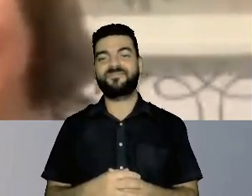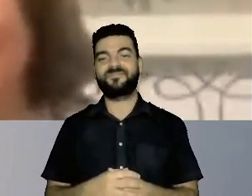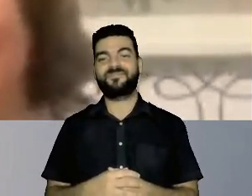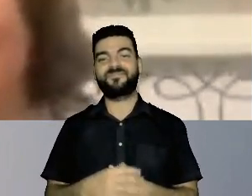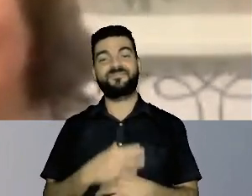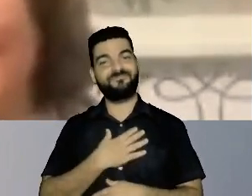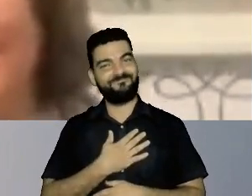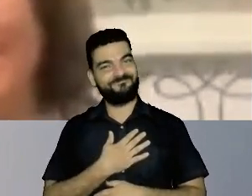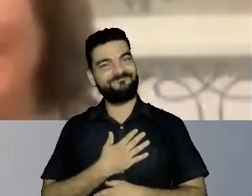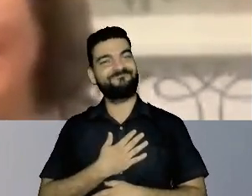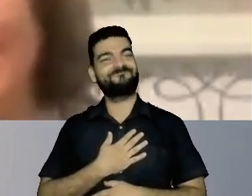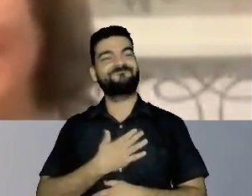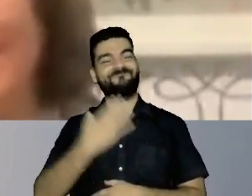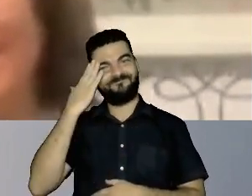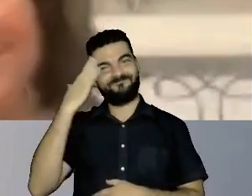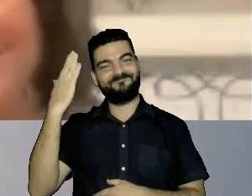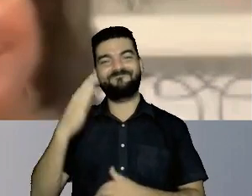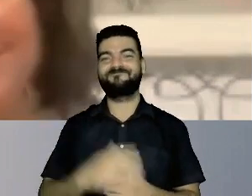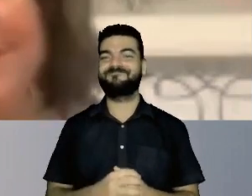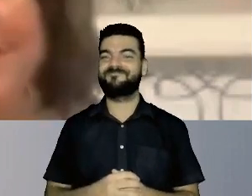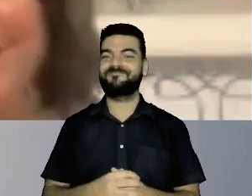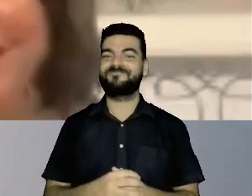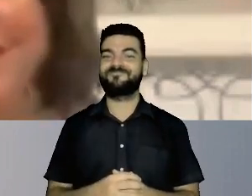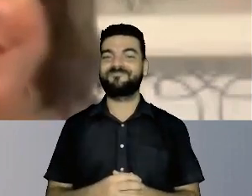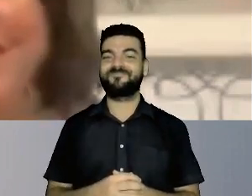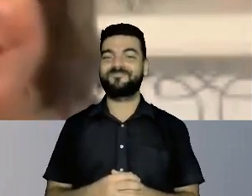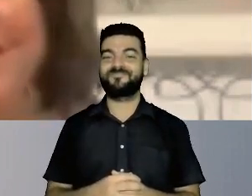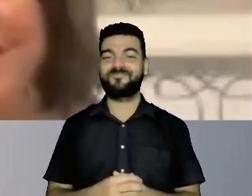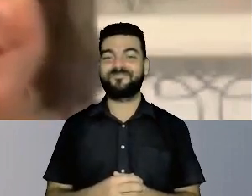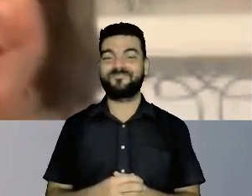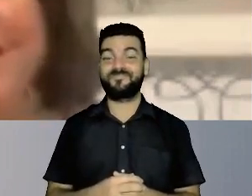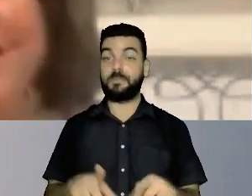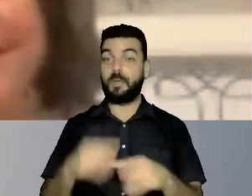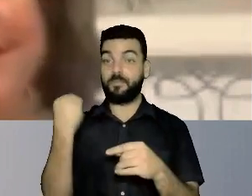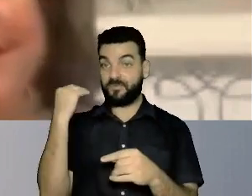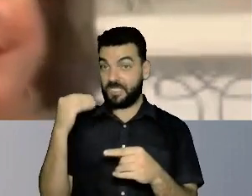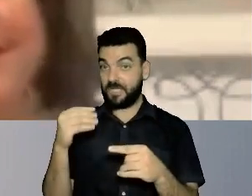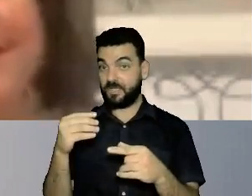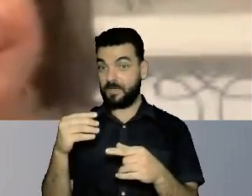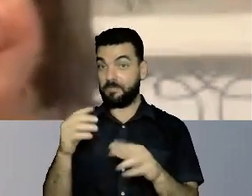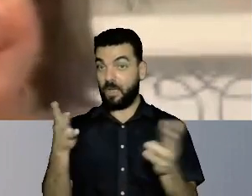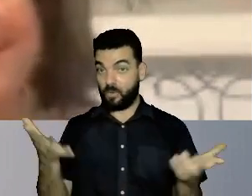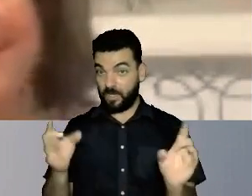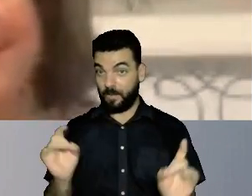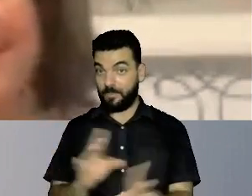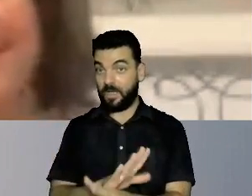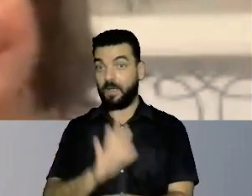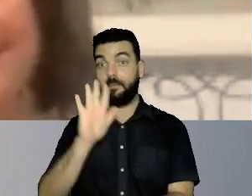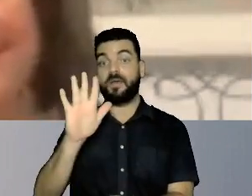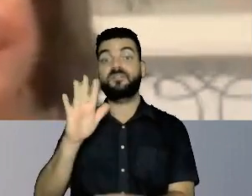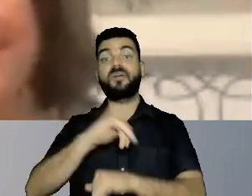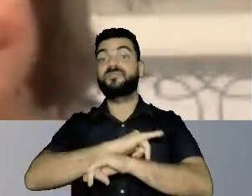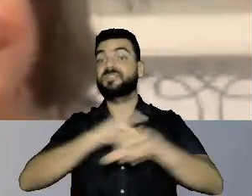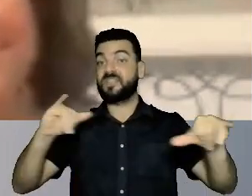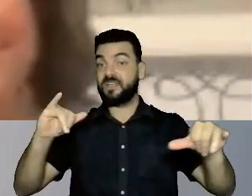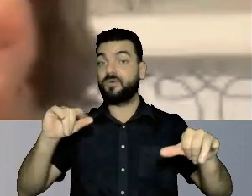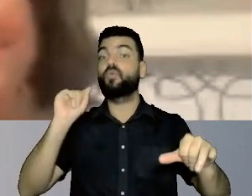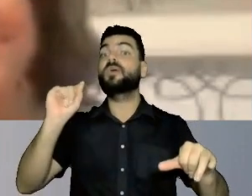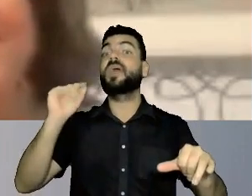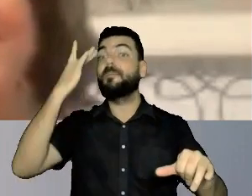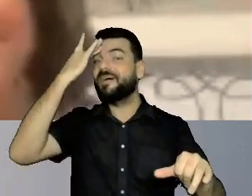evento com ela, porque é muito importante que ela traga aqui para nós a perspectiva dela, e nós certamente vamos procurar fazer